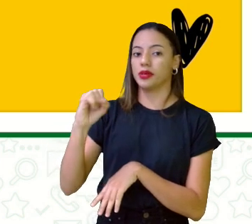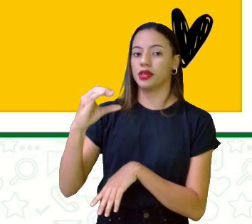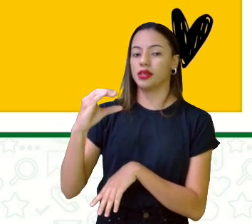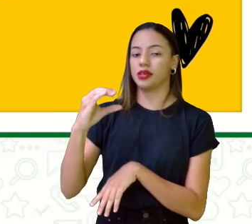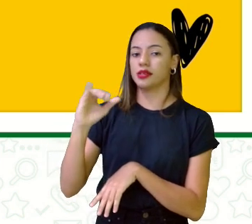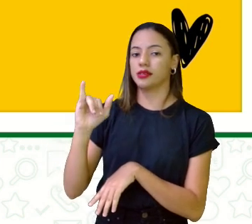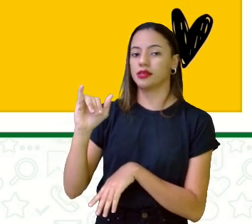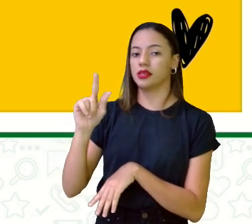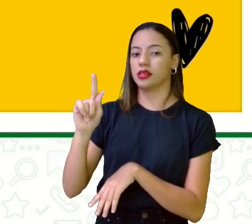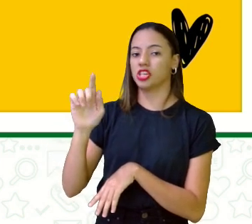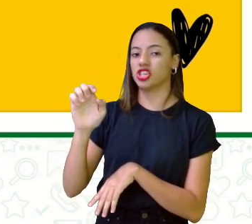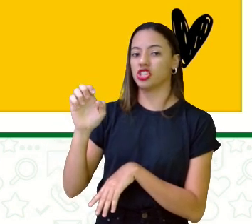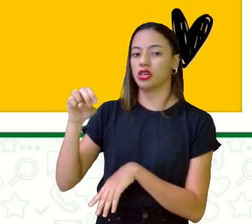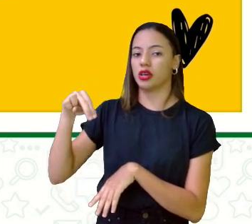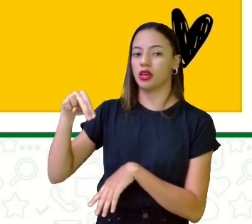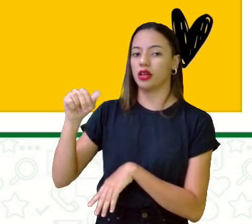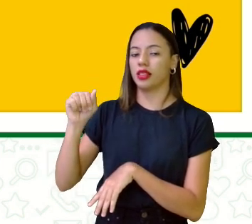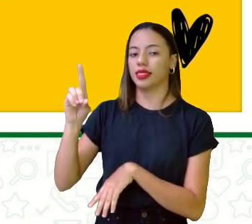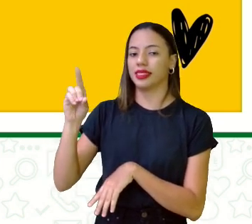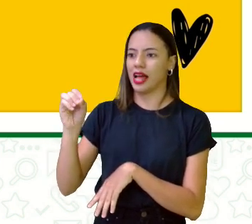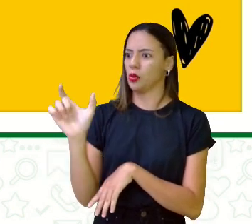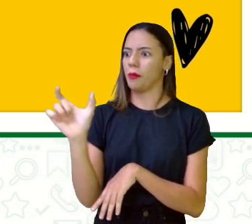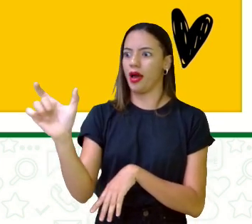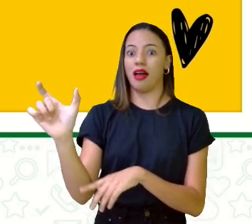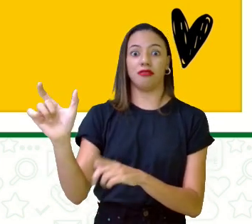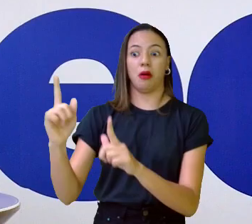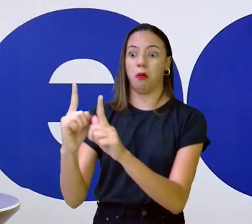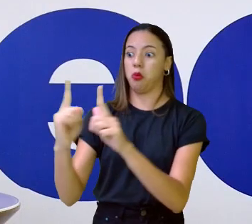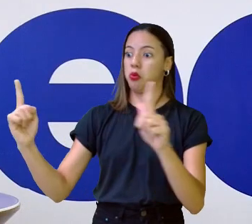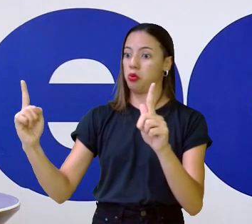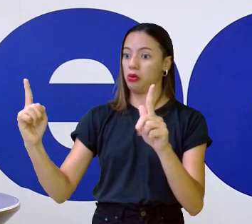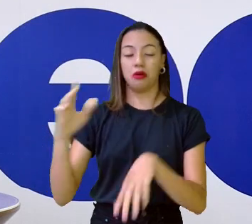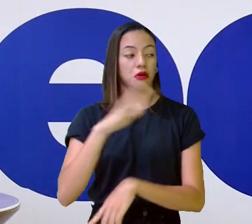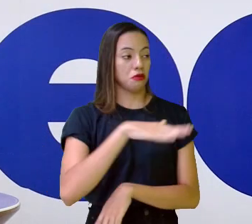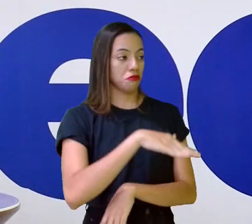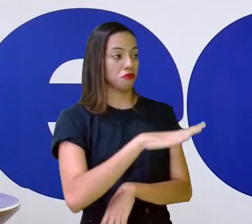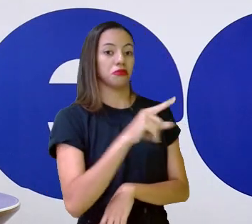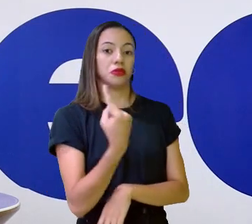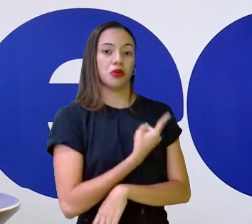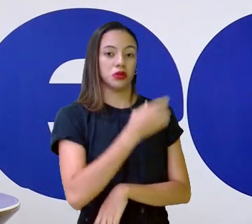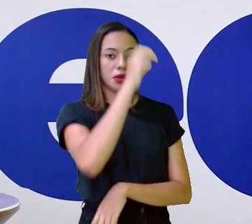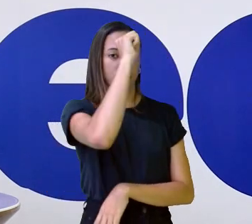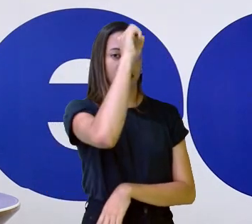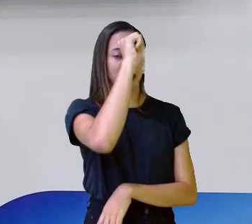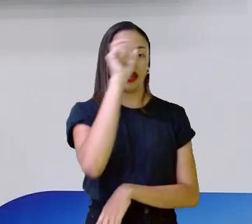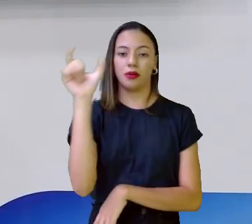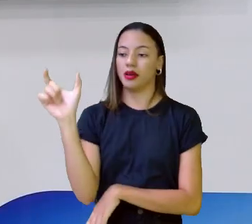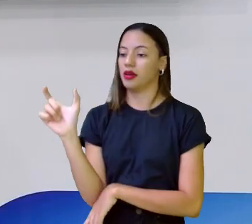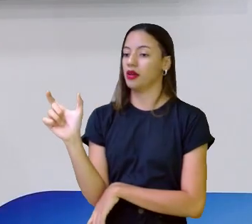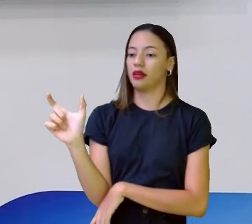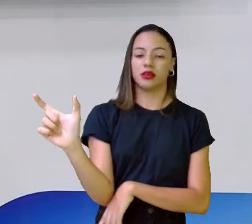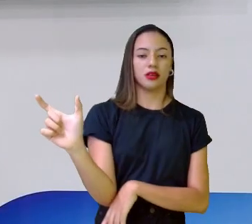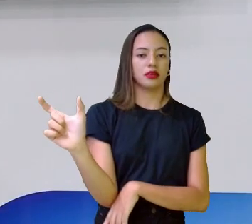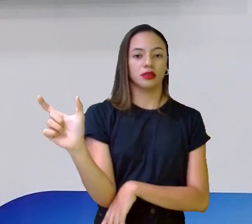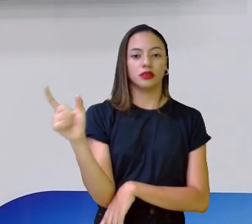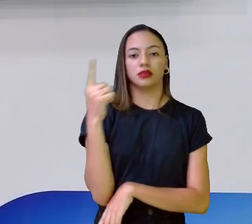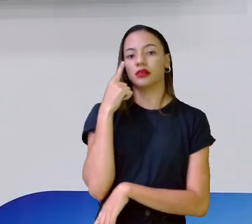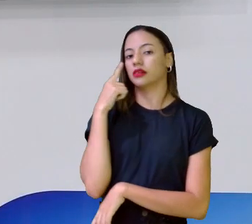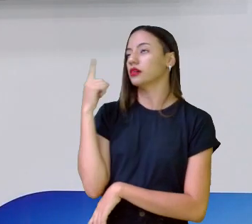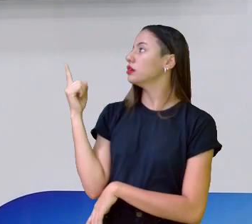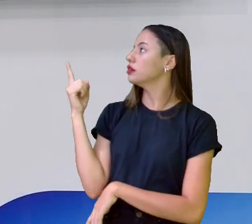Miscigenado, não é palavra grande, não é bonita, não é? A gente aprendeu. E aí aprendemos essa palavra, não é? Então nós temos aí